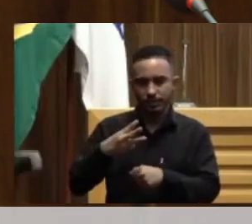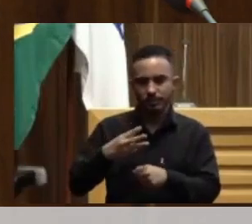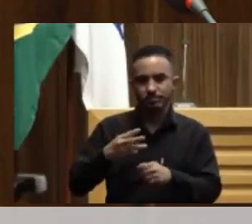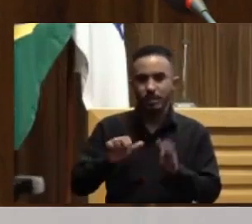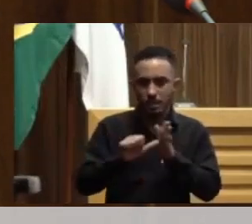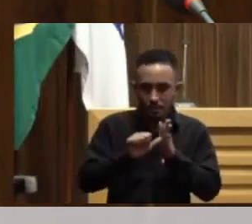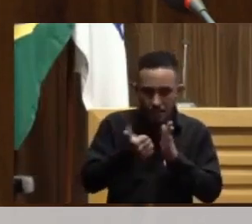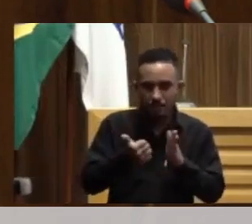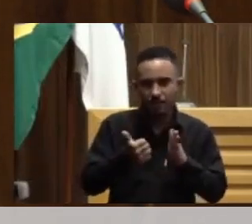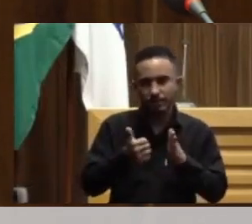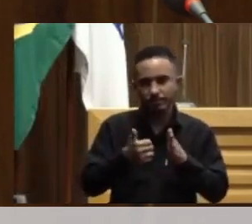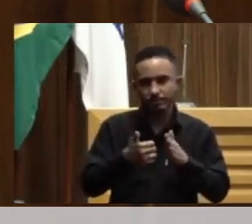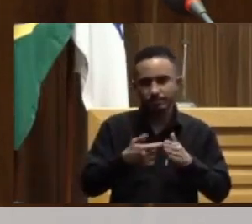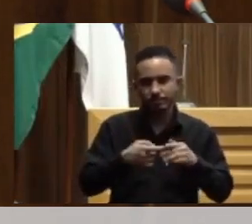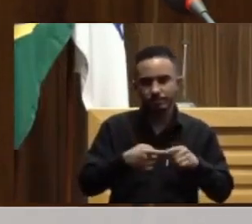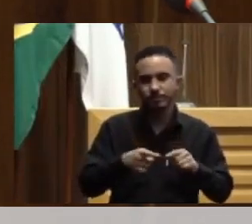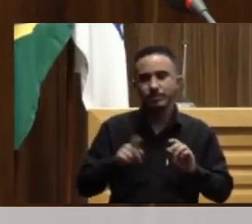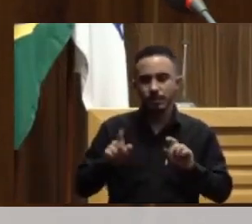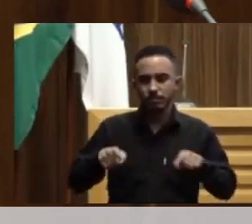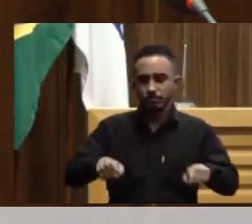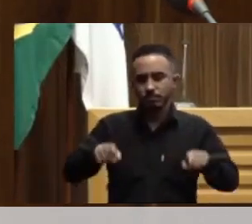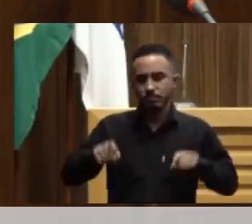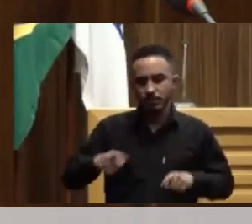presidência da FINEP,